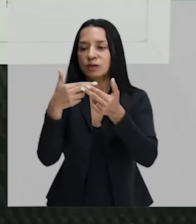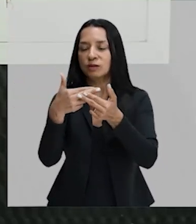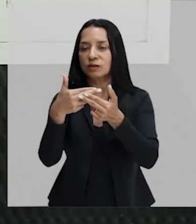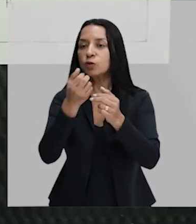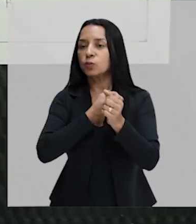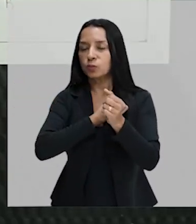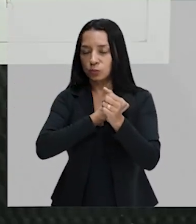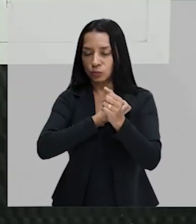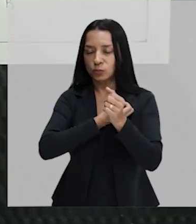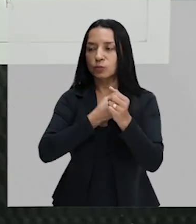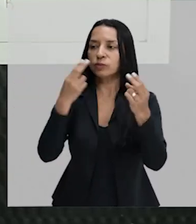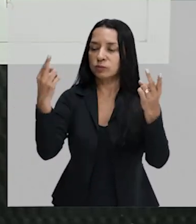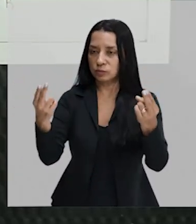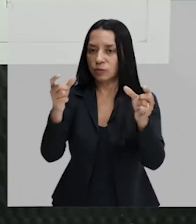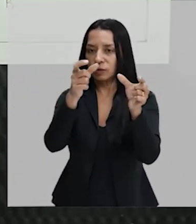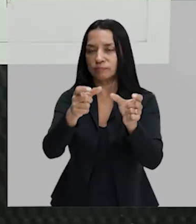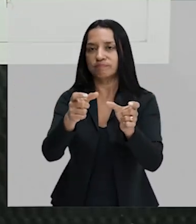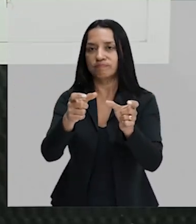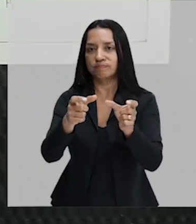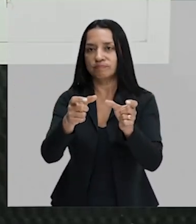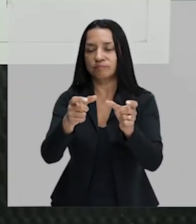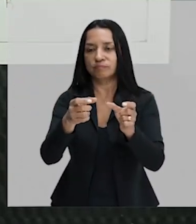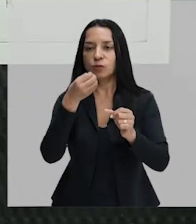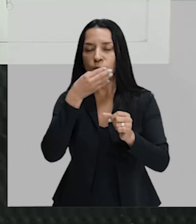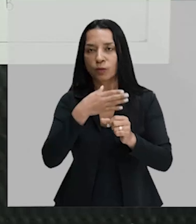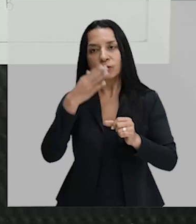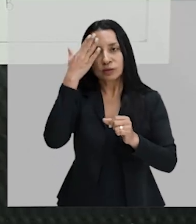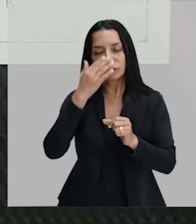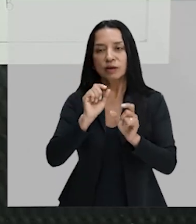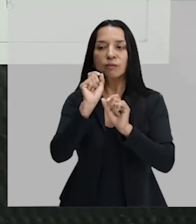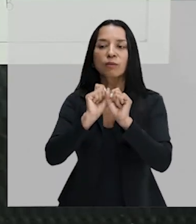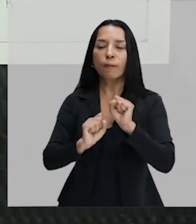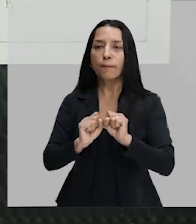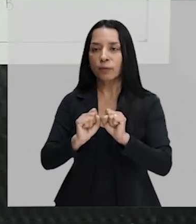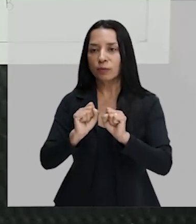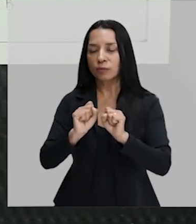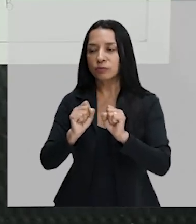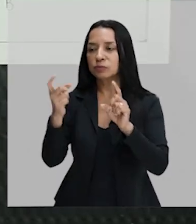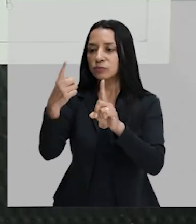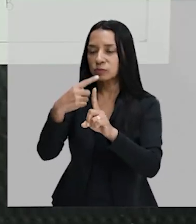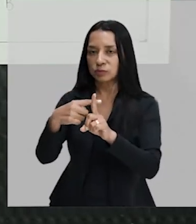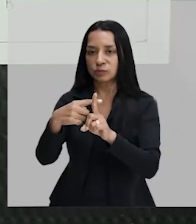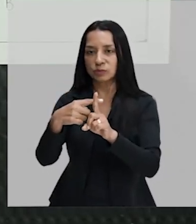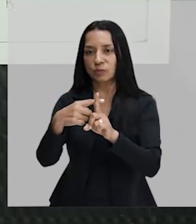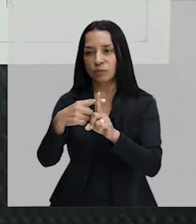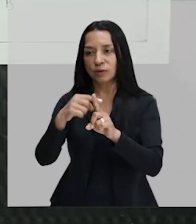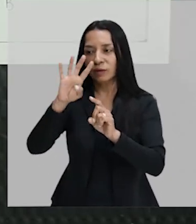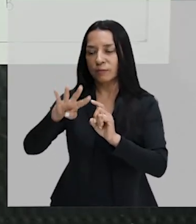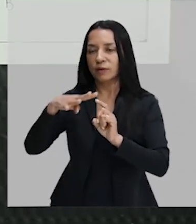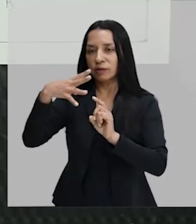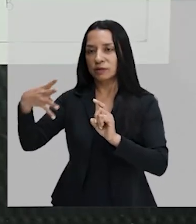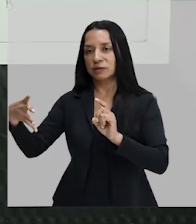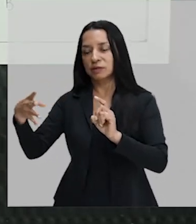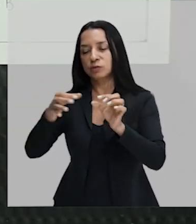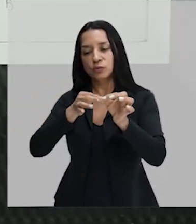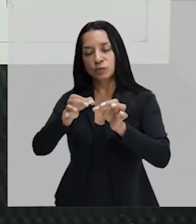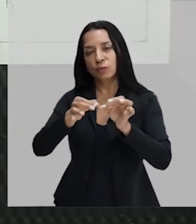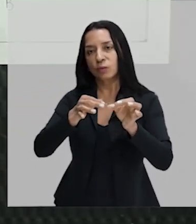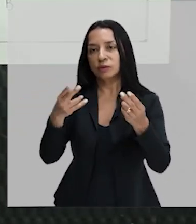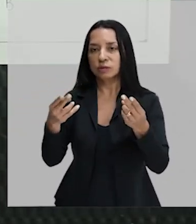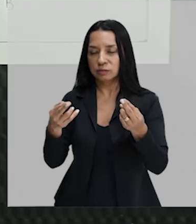mesma posição. Beleza? Então, já sei que eu só posso somar matrizes de mesma ordem. Já sei que essa